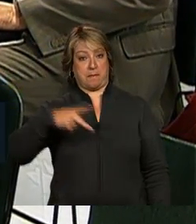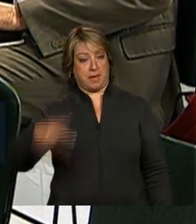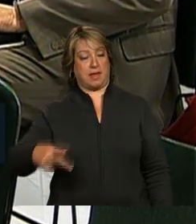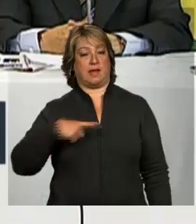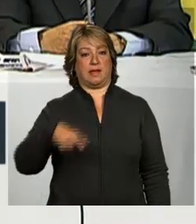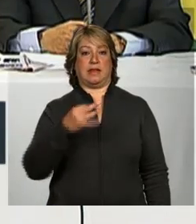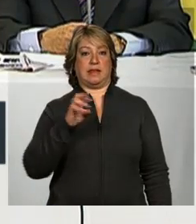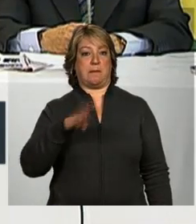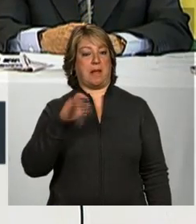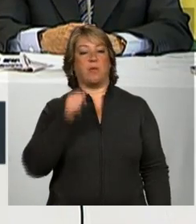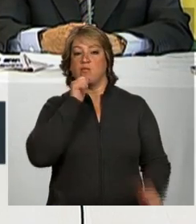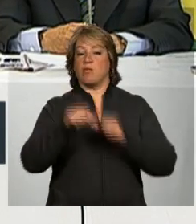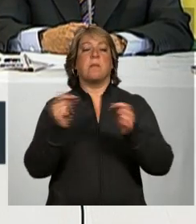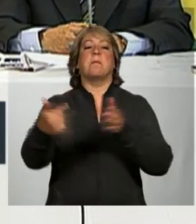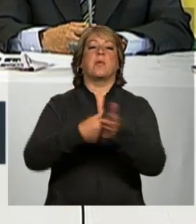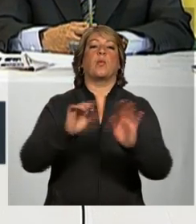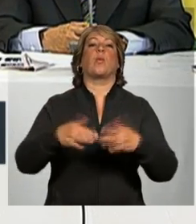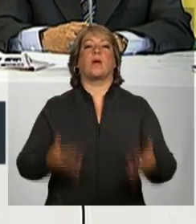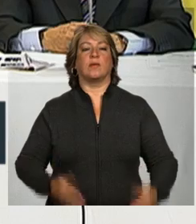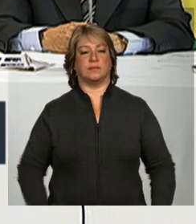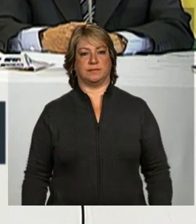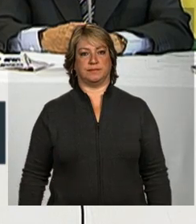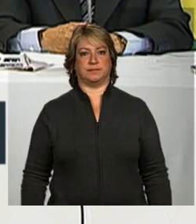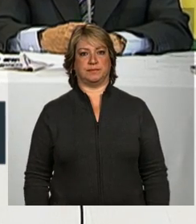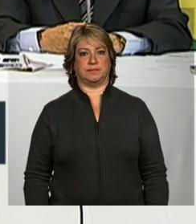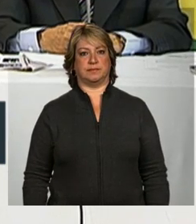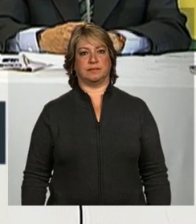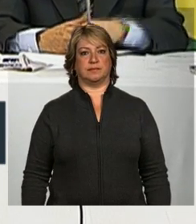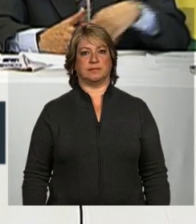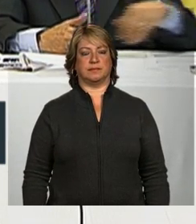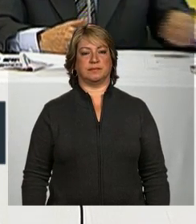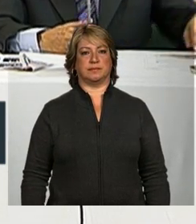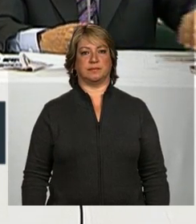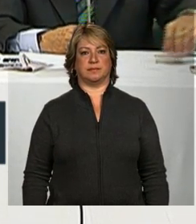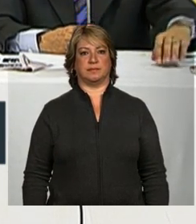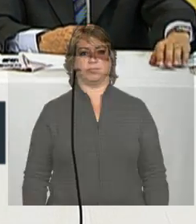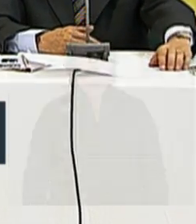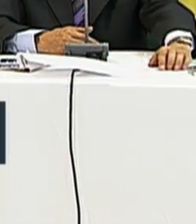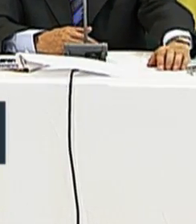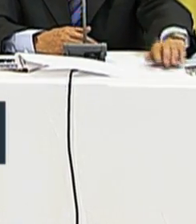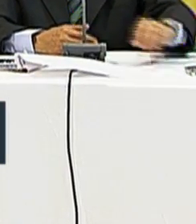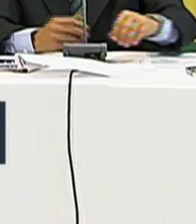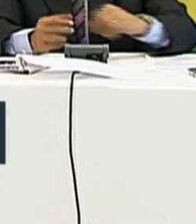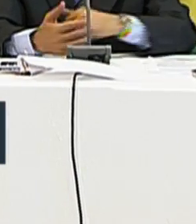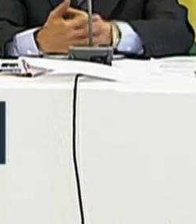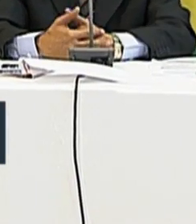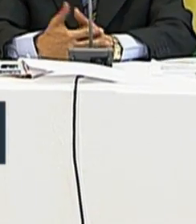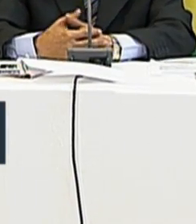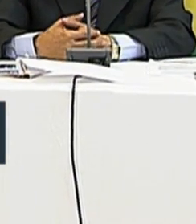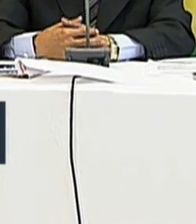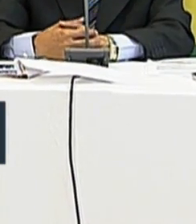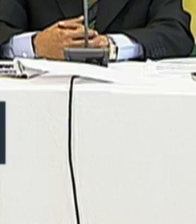pergunta se o modelo de p pode ser mais viável por conta dos riscos que o problem assume no projeto do